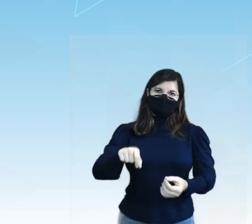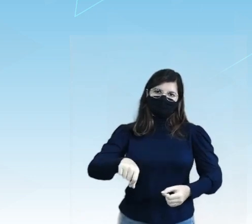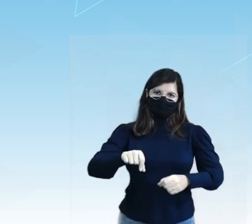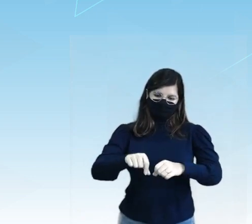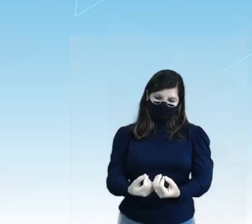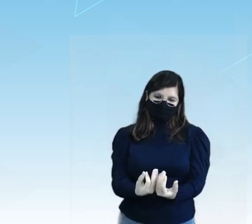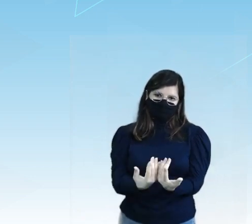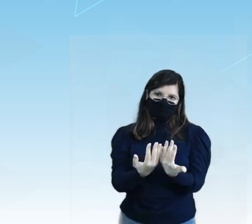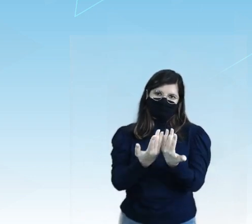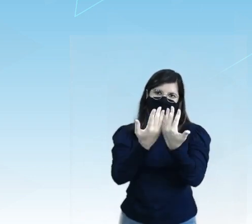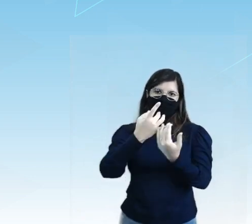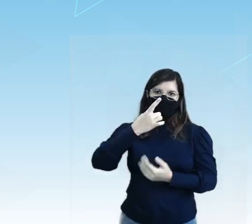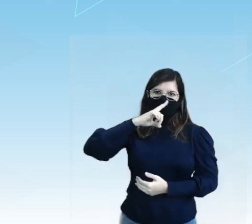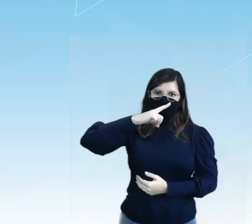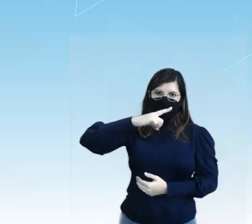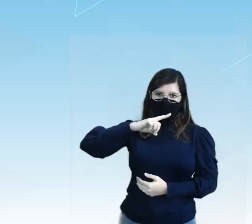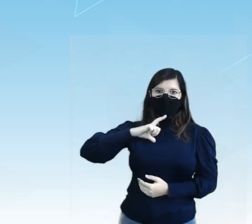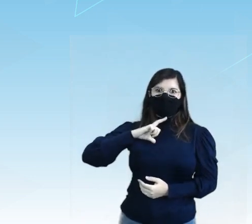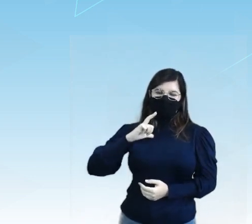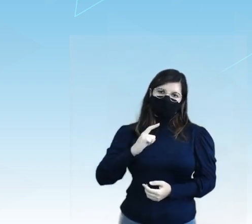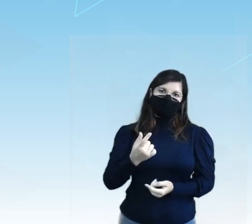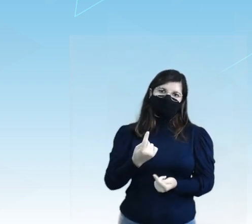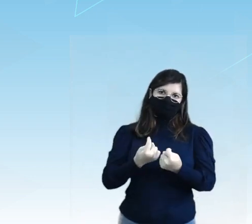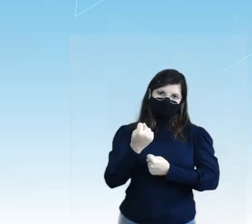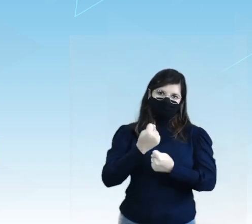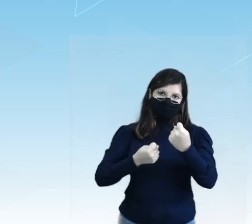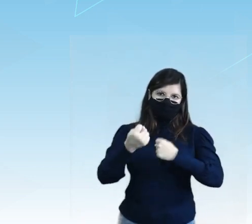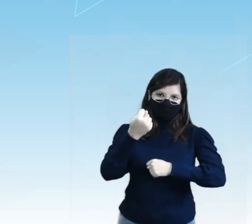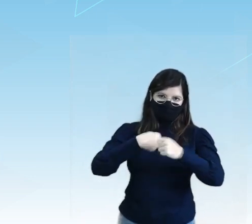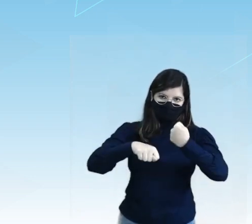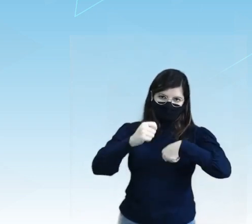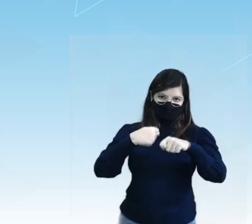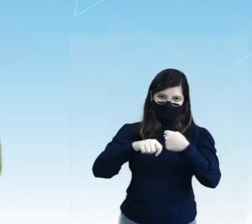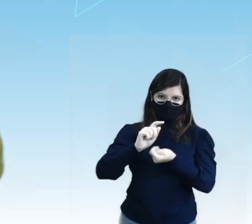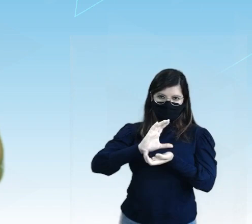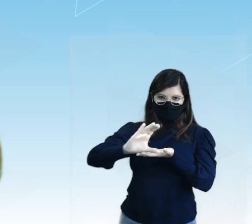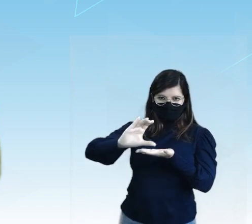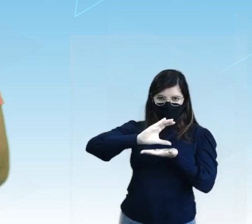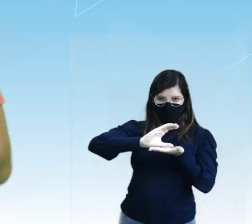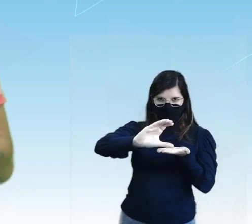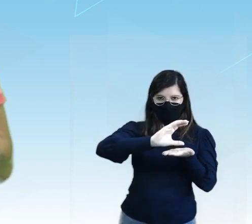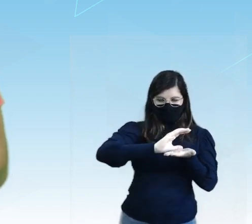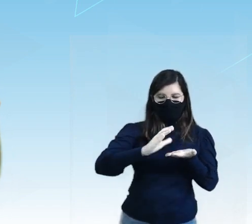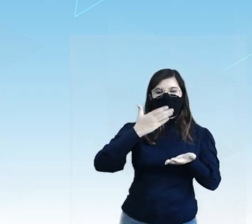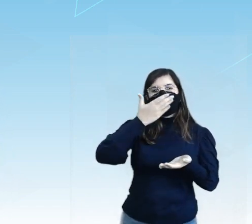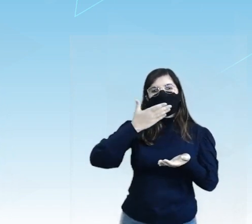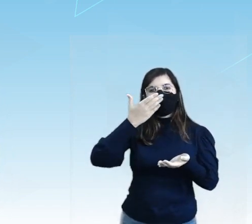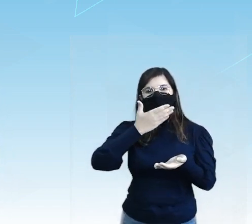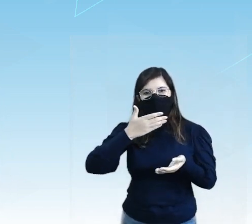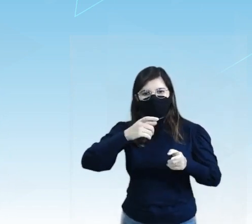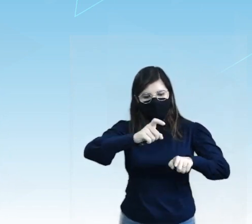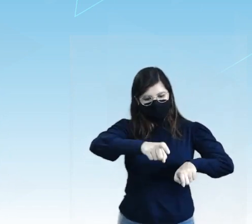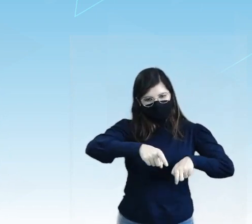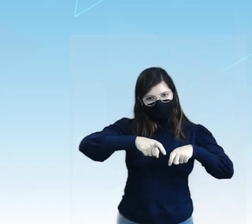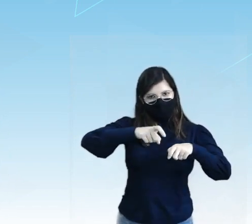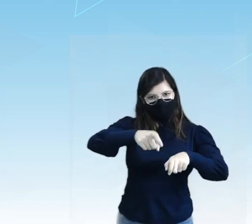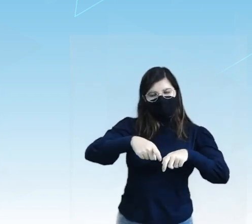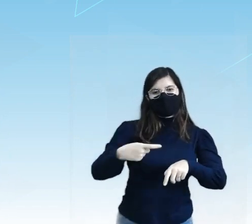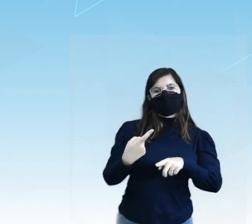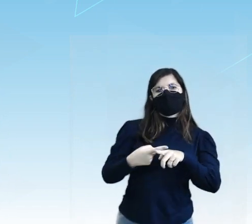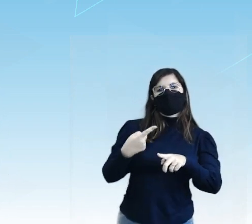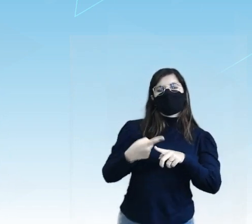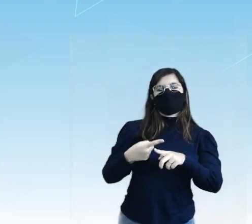primeiramente eles são grandes investidores na produção do Engenho do açúcar por que Professor